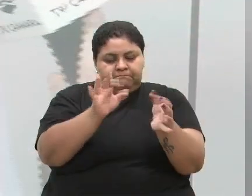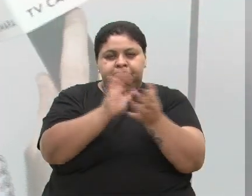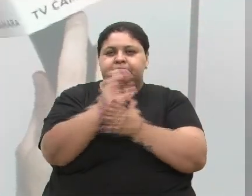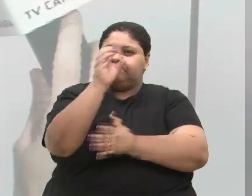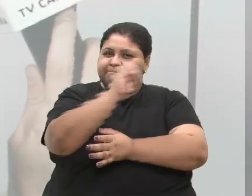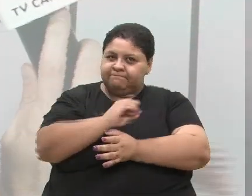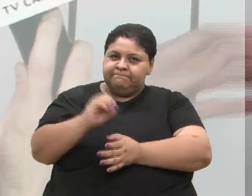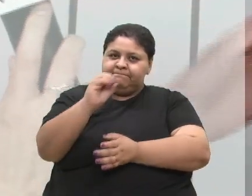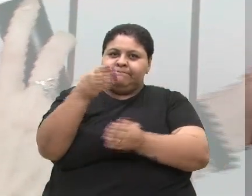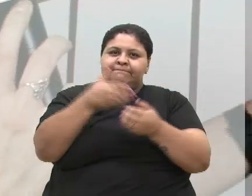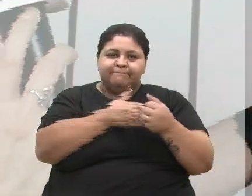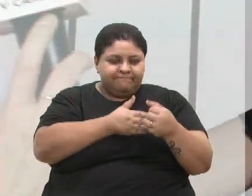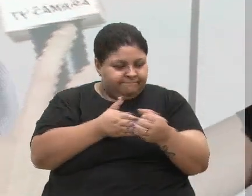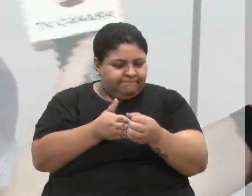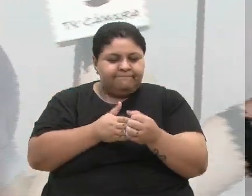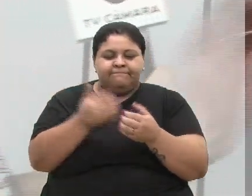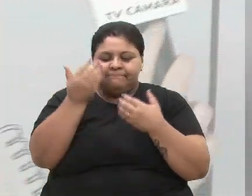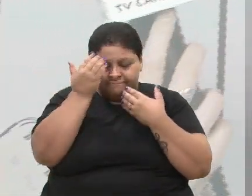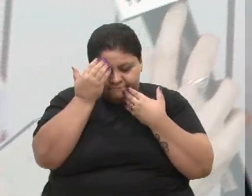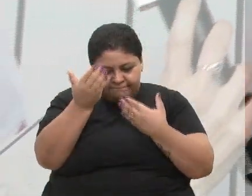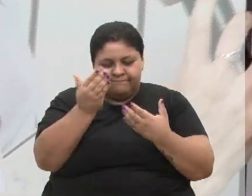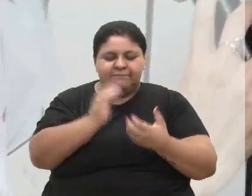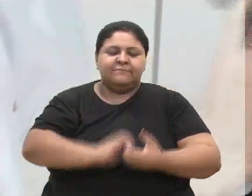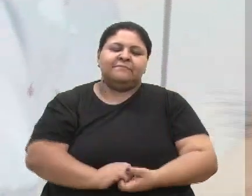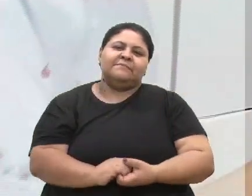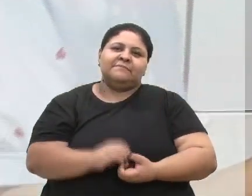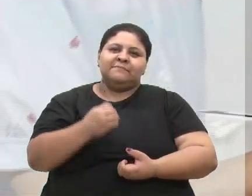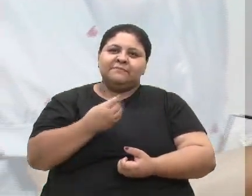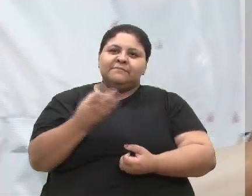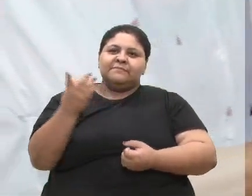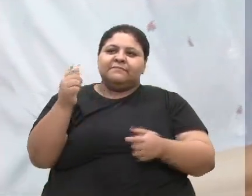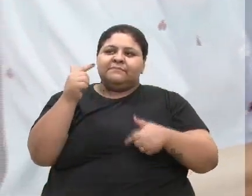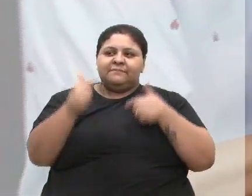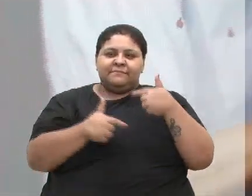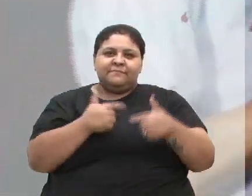Ótimo. A gente vai acompanhar esse caso. Muito obrigada, viu, vereadora? Um bom trabalho. Obrigada, eu.